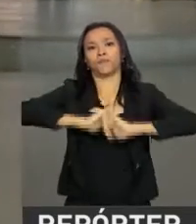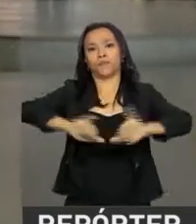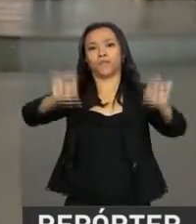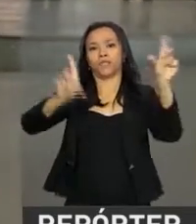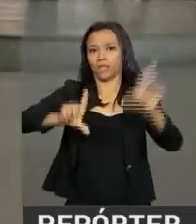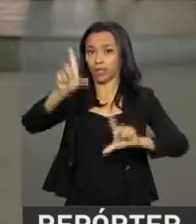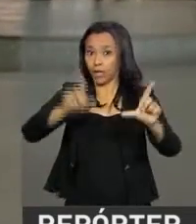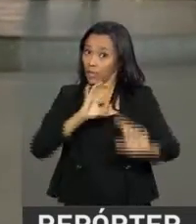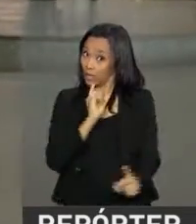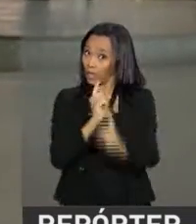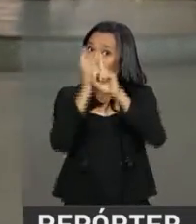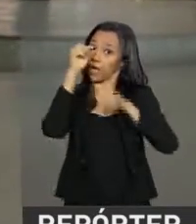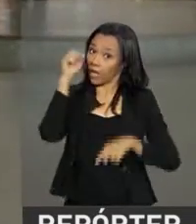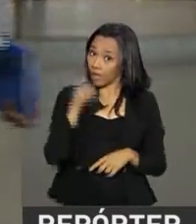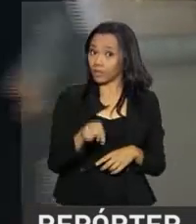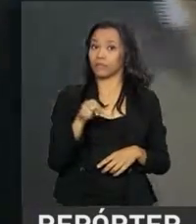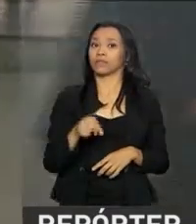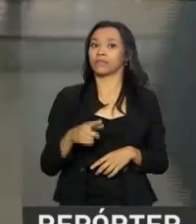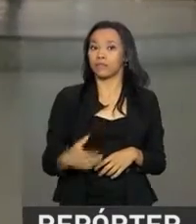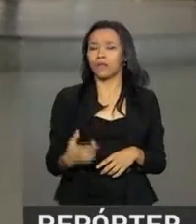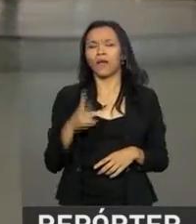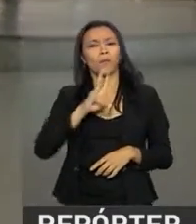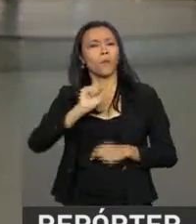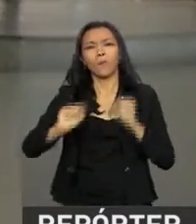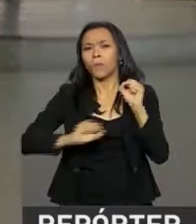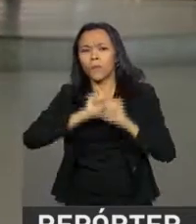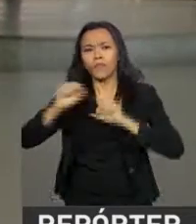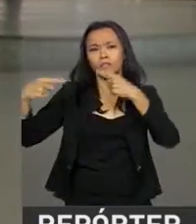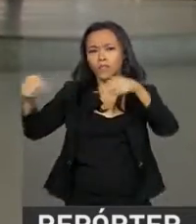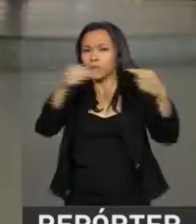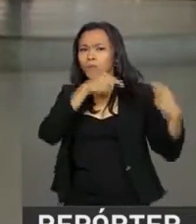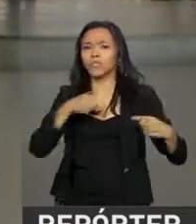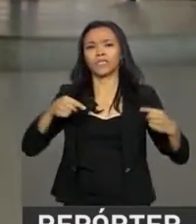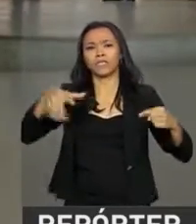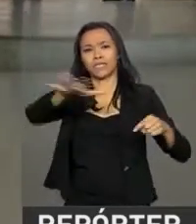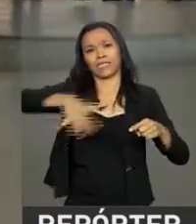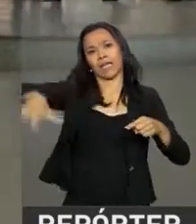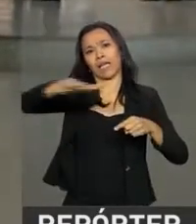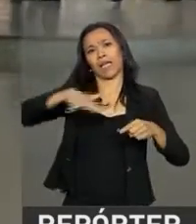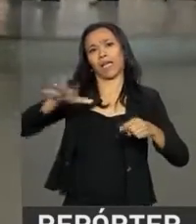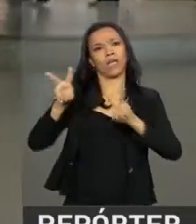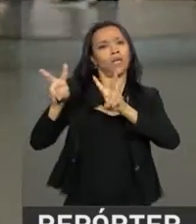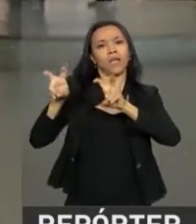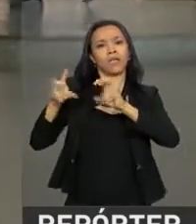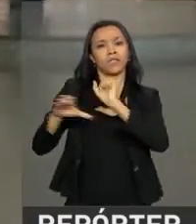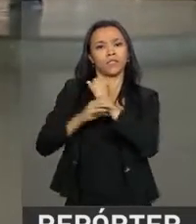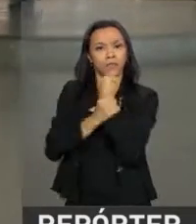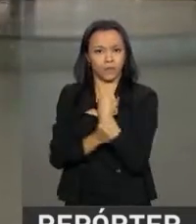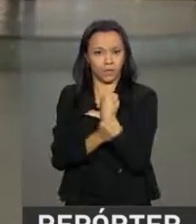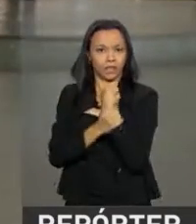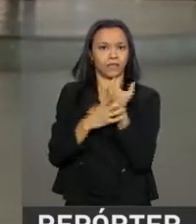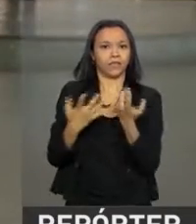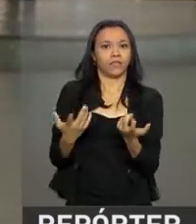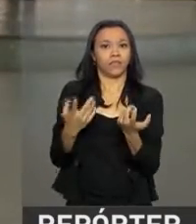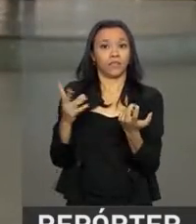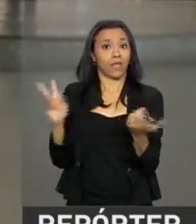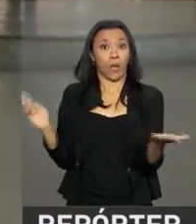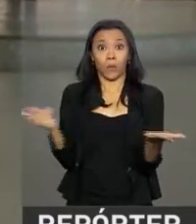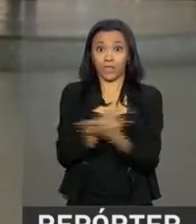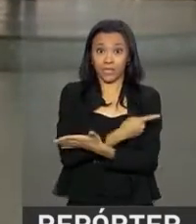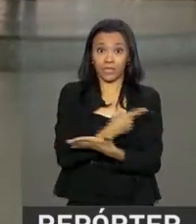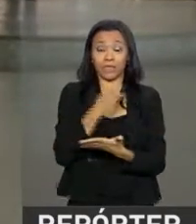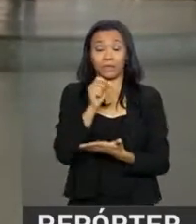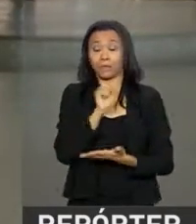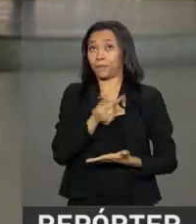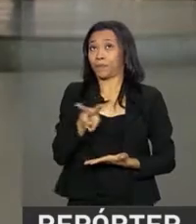Nessa reunião vão ser discutidas medidas para a segurança pública. O panorama da situação nessa